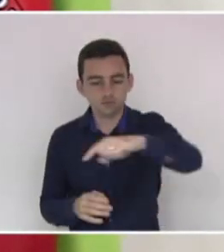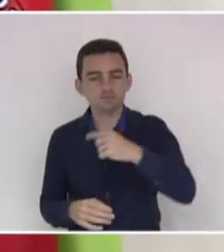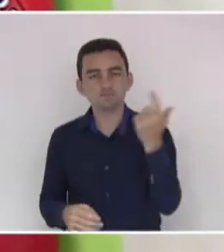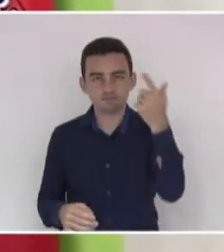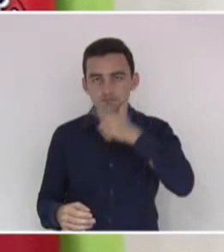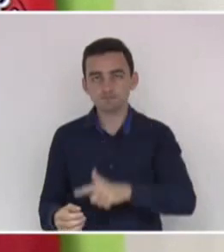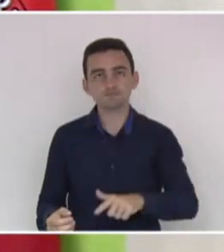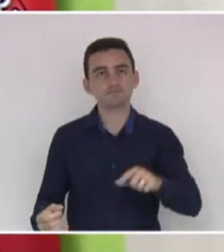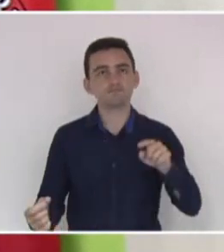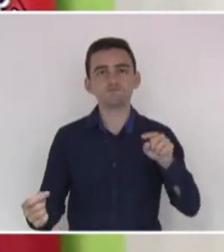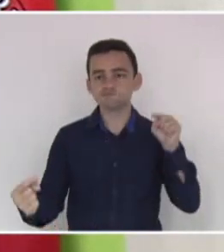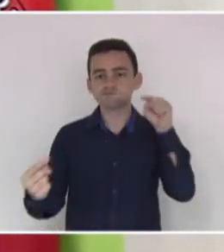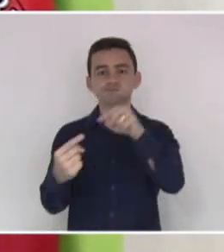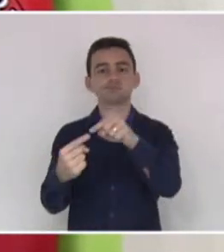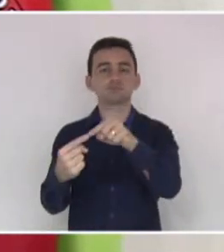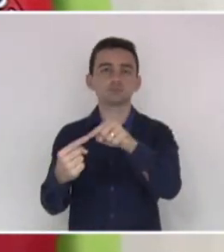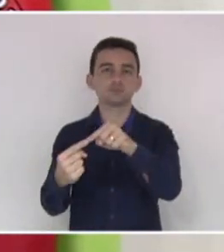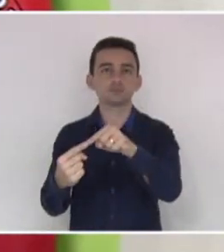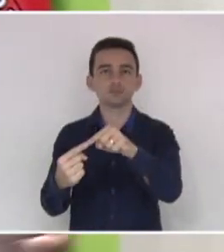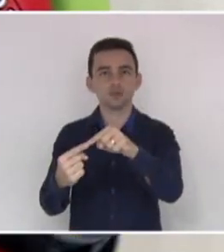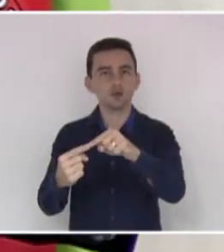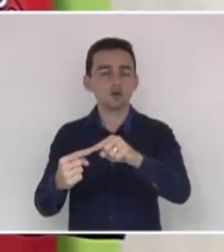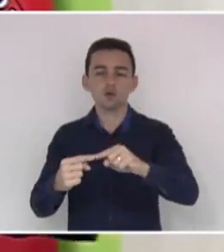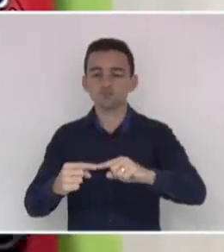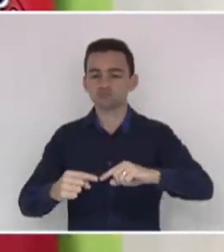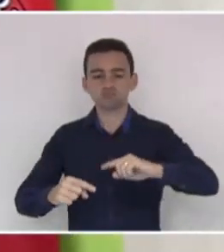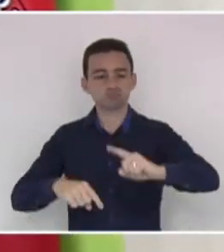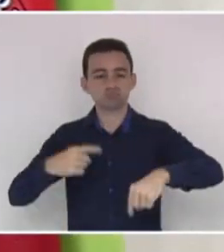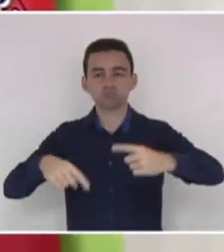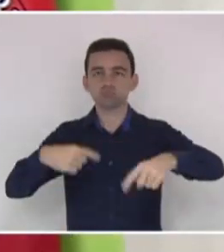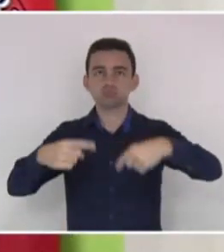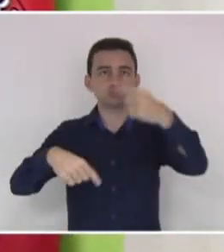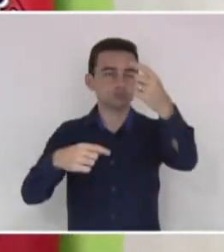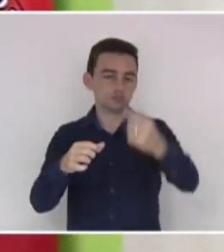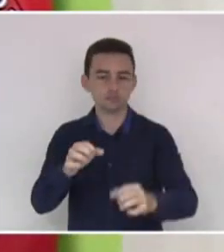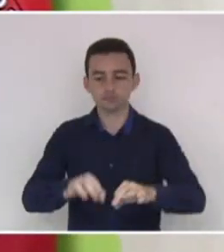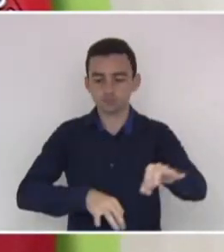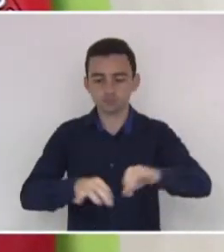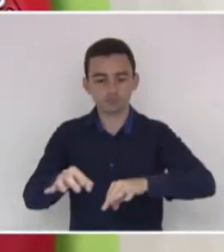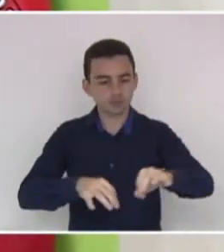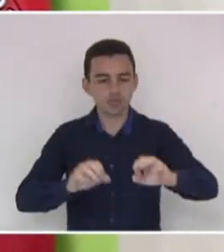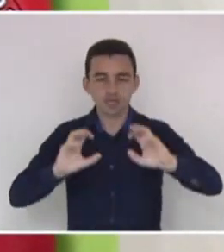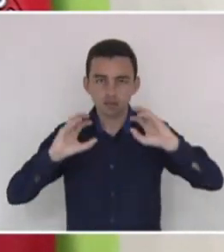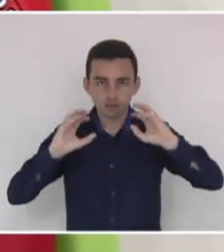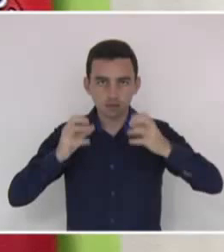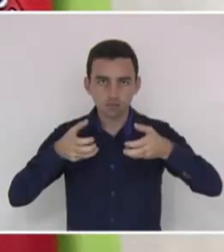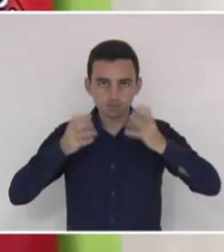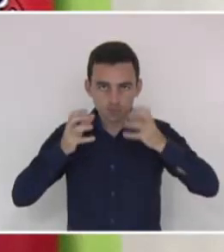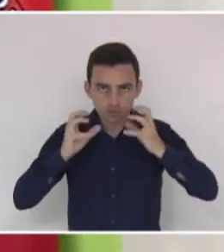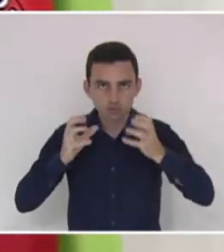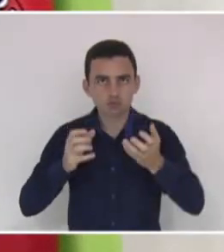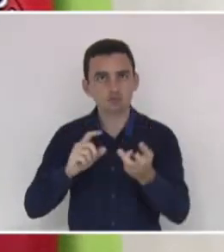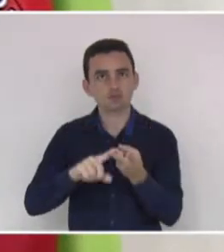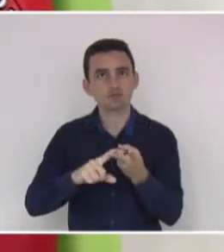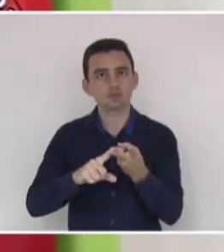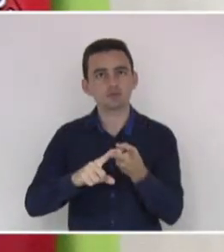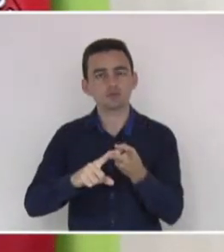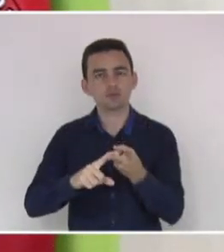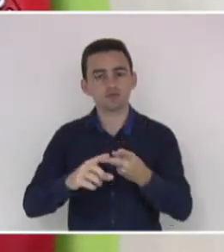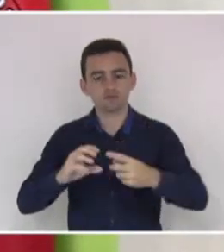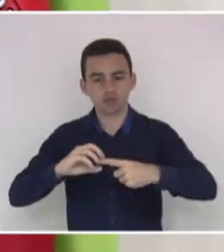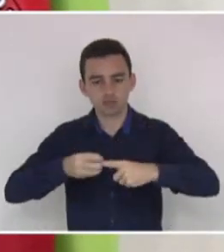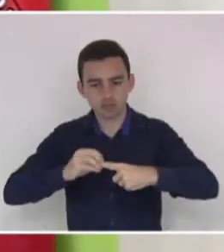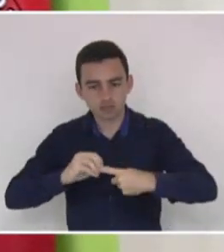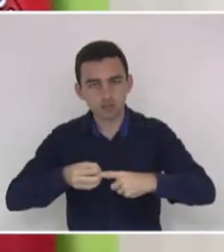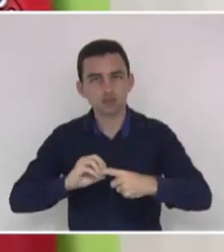atingimos essa elevada produção, tanto no milho, como no feijão, como no